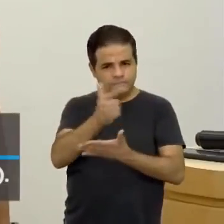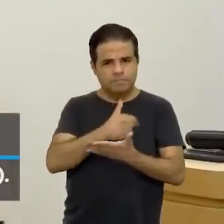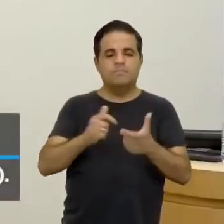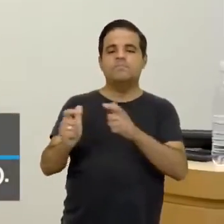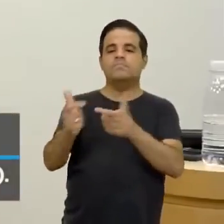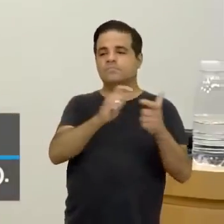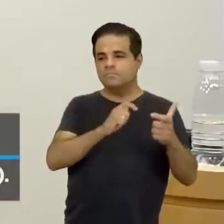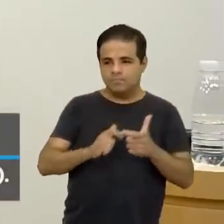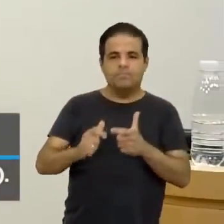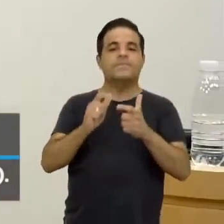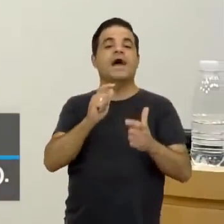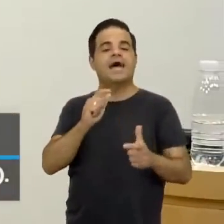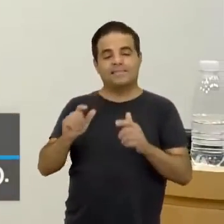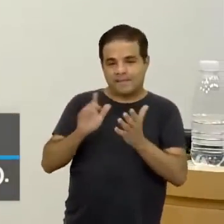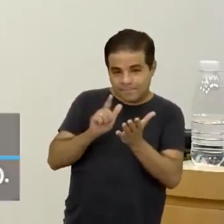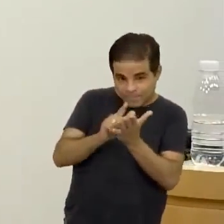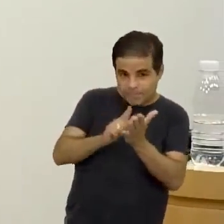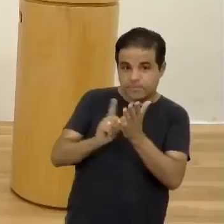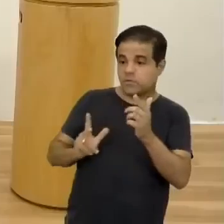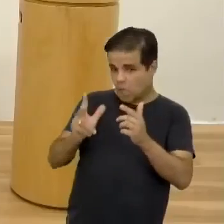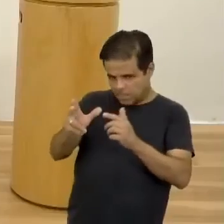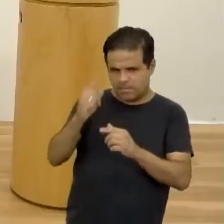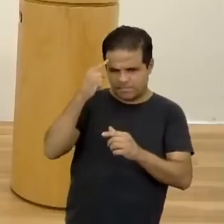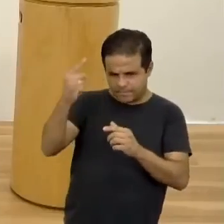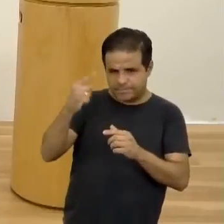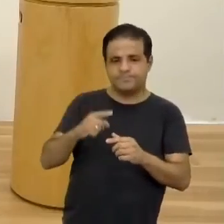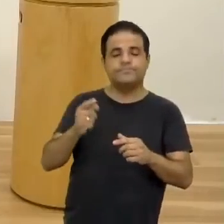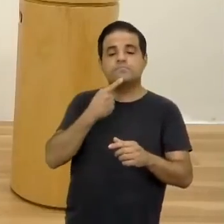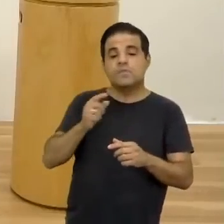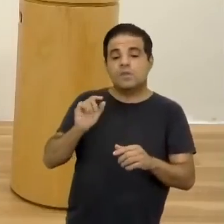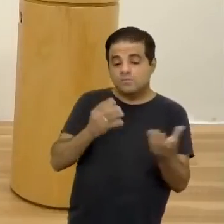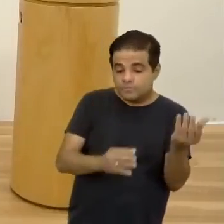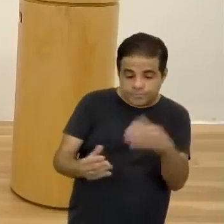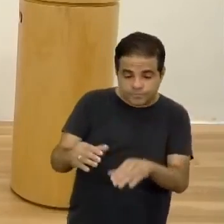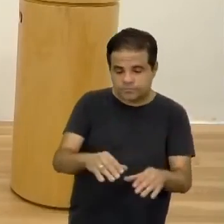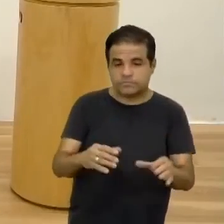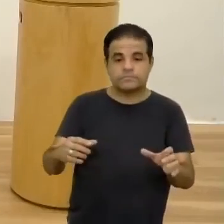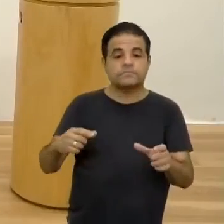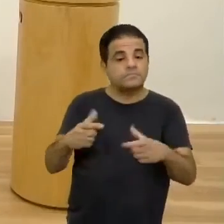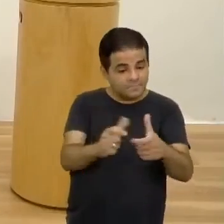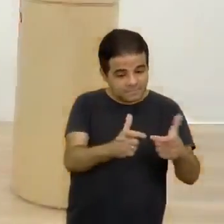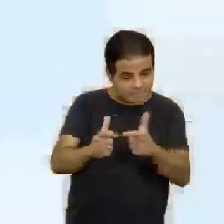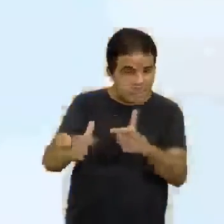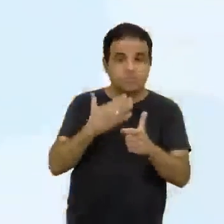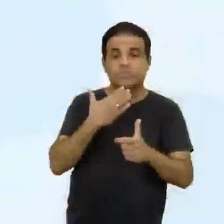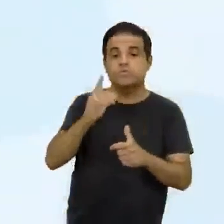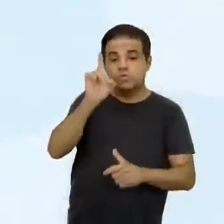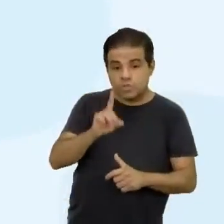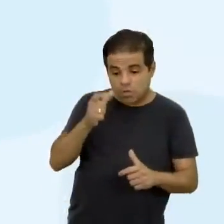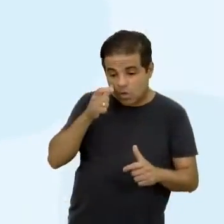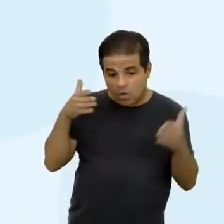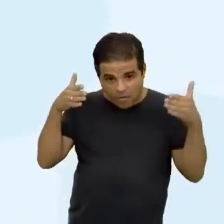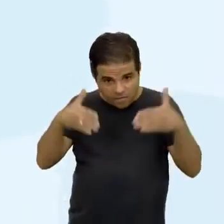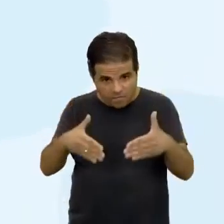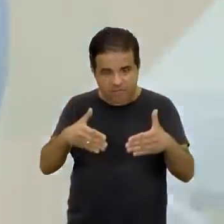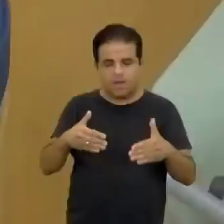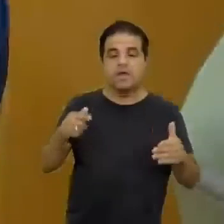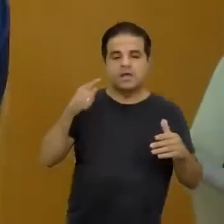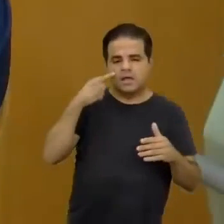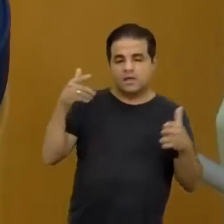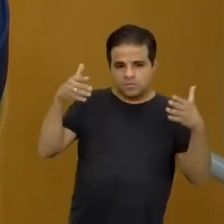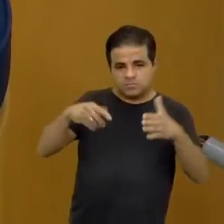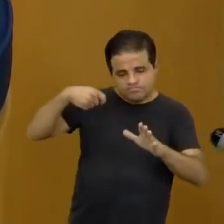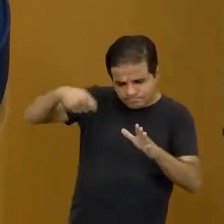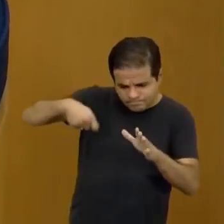tá bom o que que a gente tem aqui ó vou olhar aqui nesse banquinho como eu vou montar essas peças olha aqui vou pedir para meu diretor dar uma uma